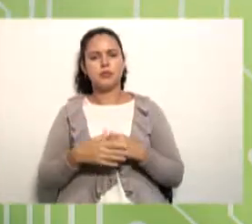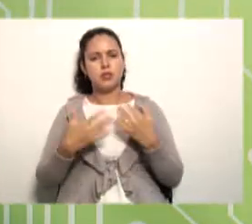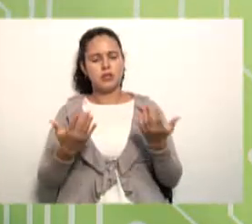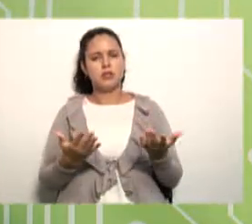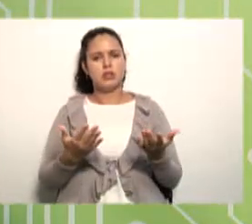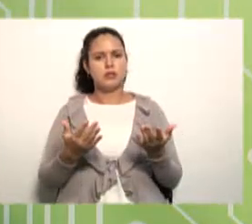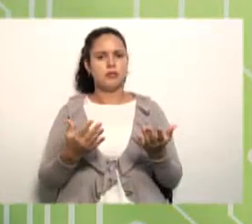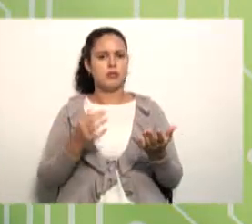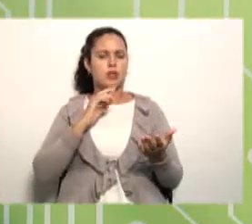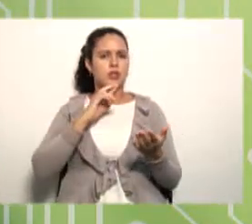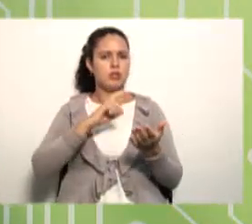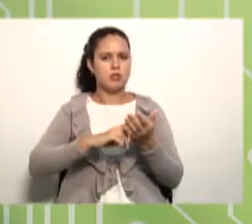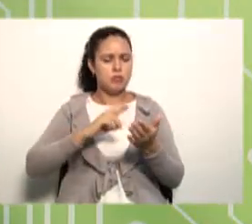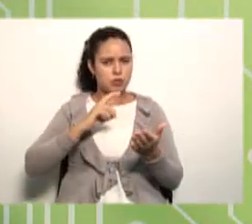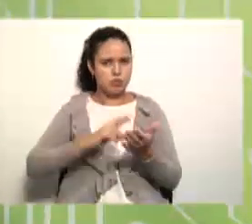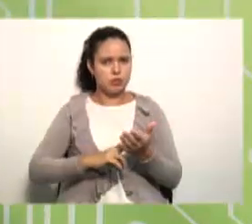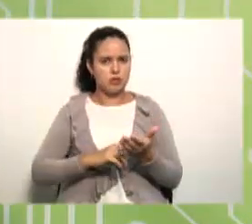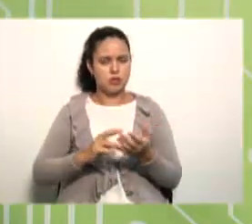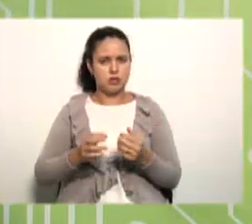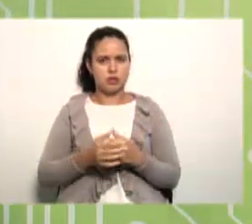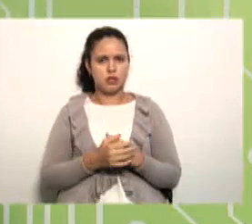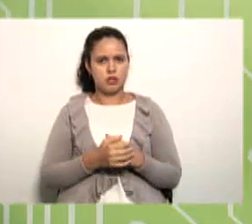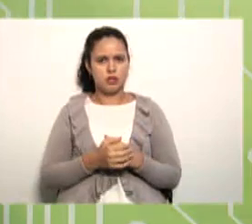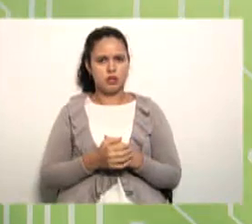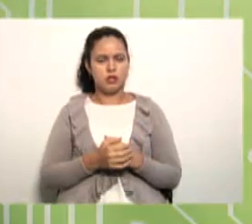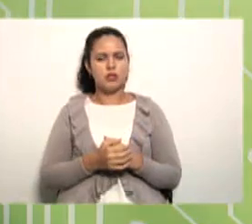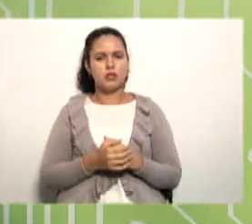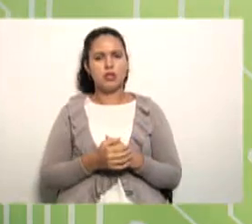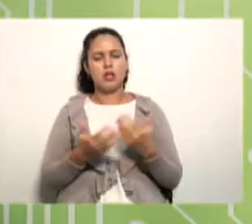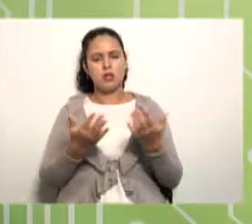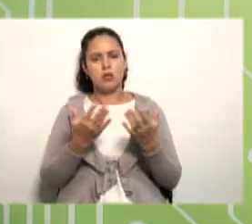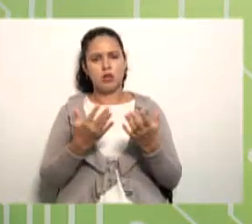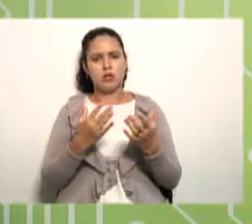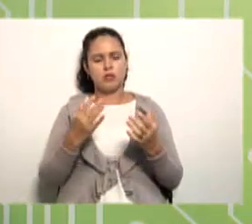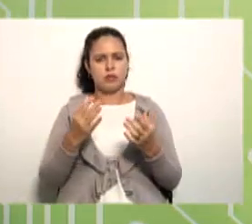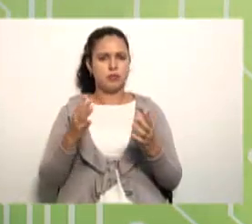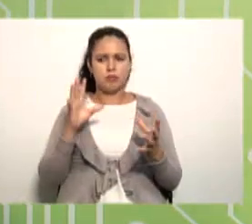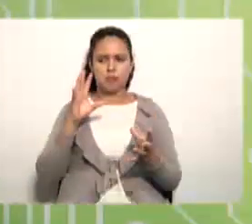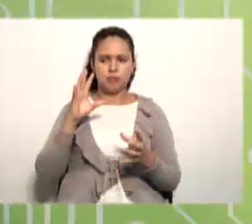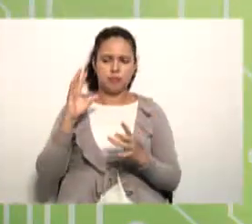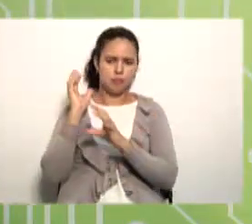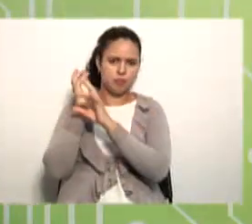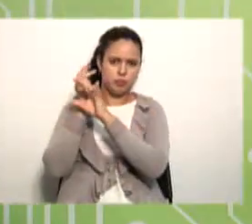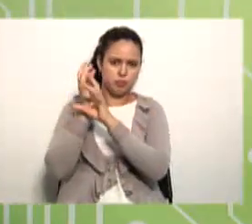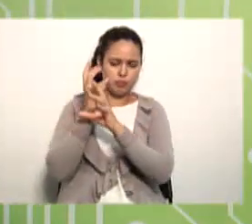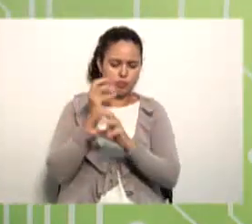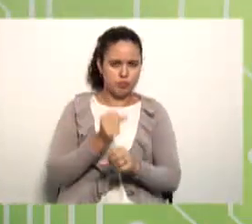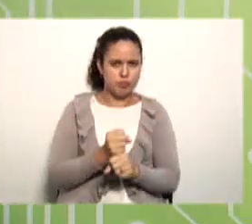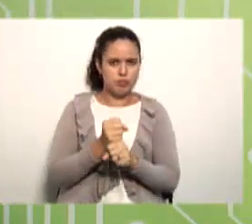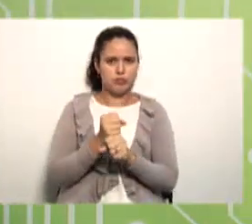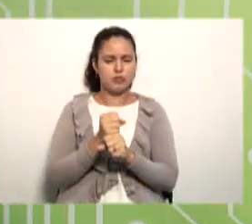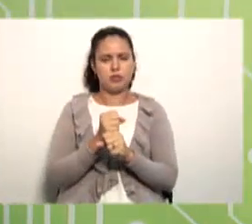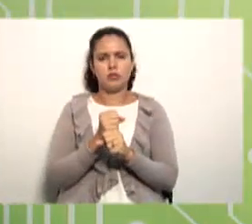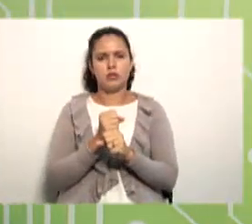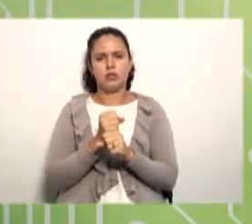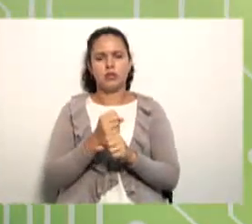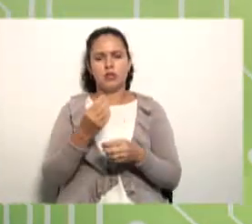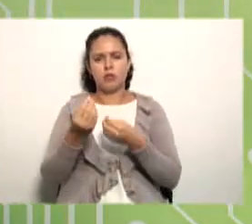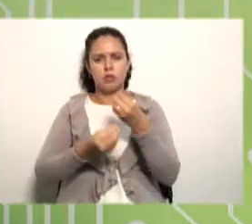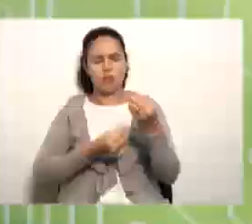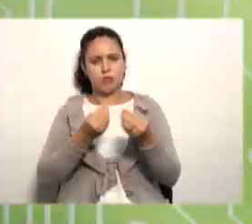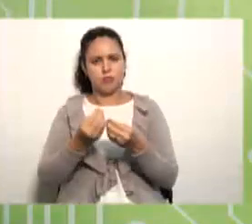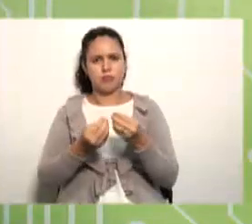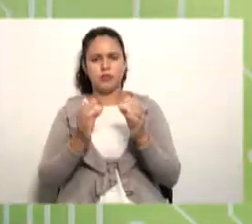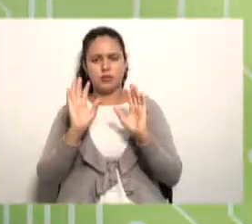são as respostas, mas a gente também vai responder, vai fazer uma breve revisão do que é a macroeconomia. Nós comentamos então o que é a micro, a gente olhou